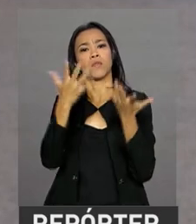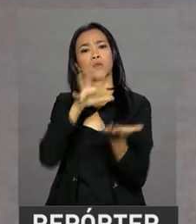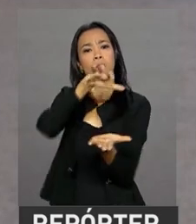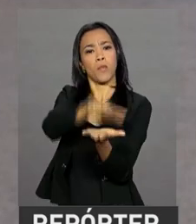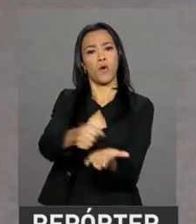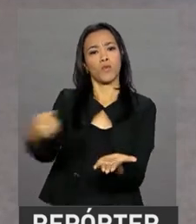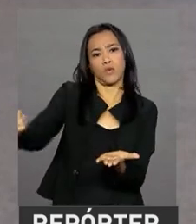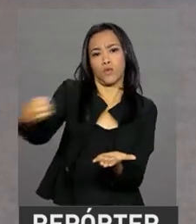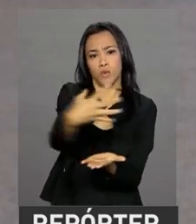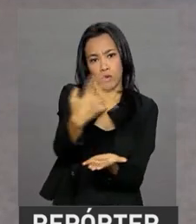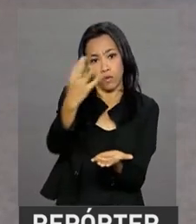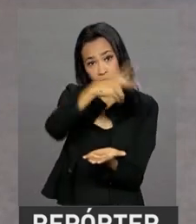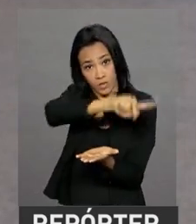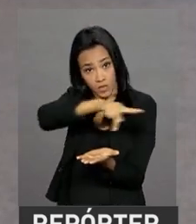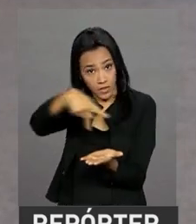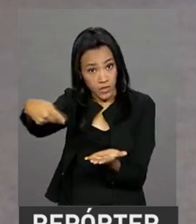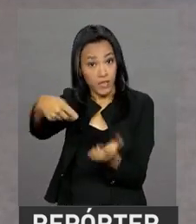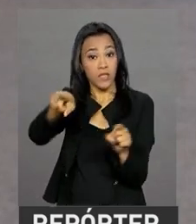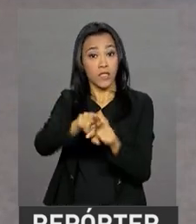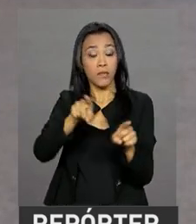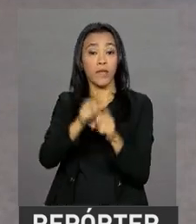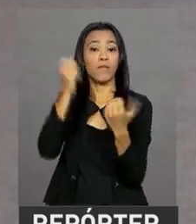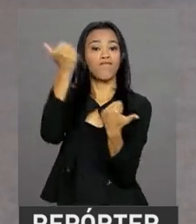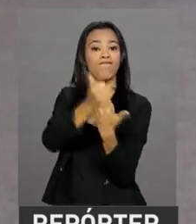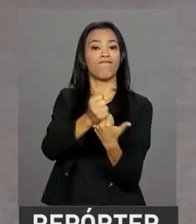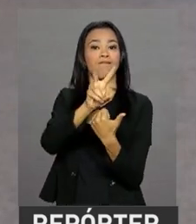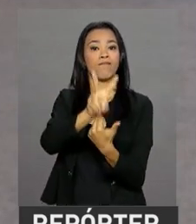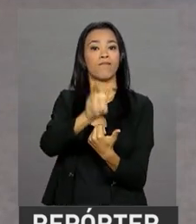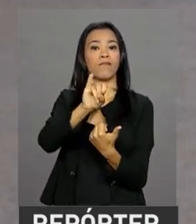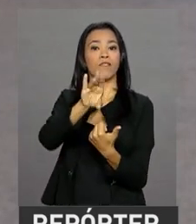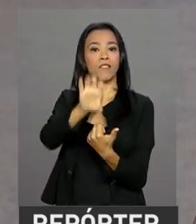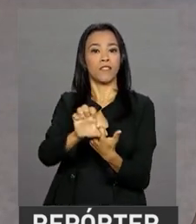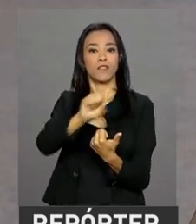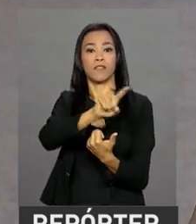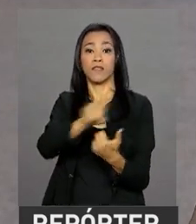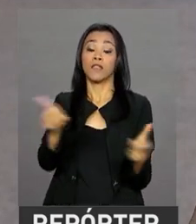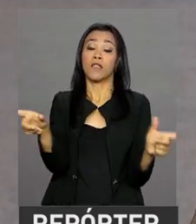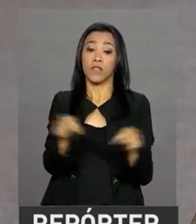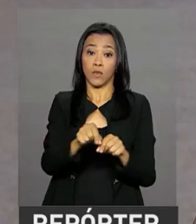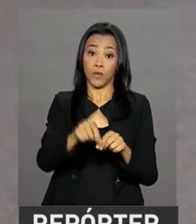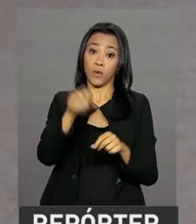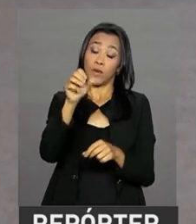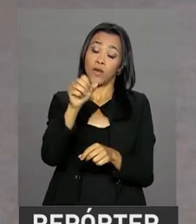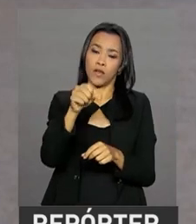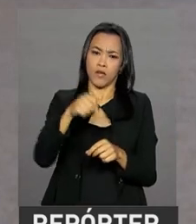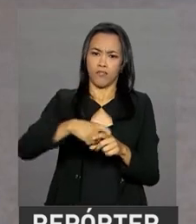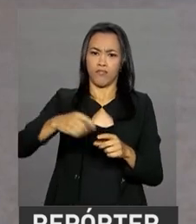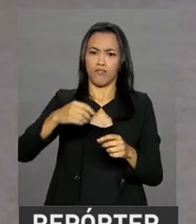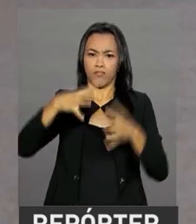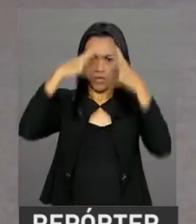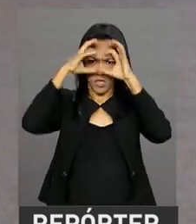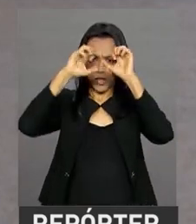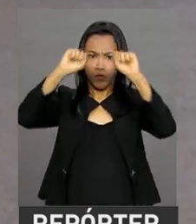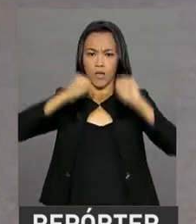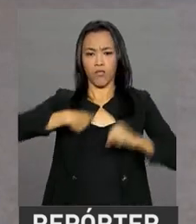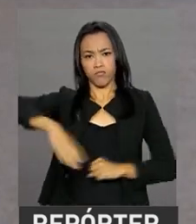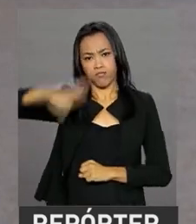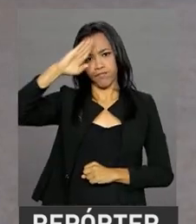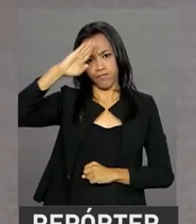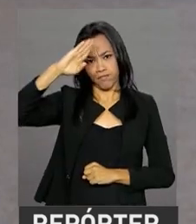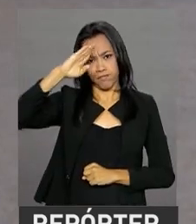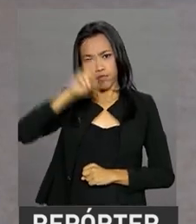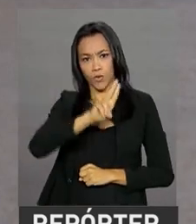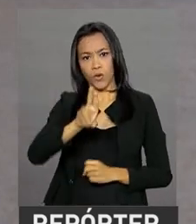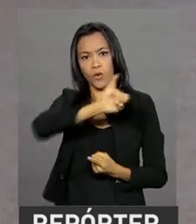dos novos presidente e vice-presidente do Superior Tribunal Militar, respectivamente, então, os ministros José